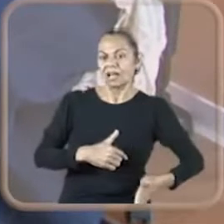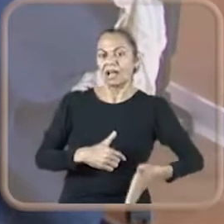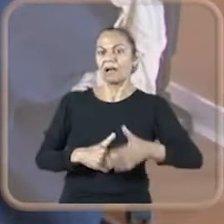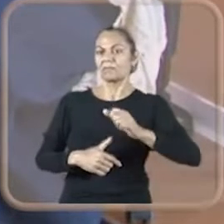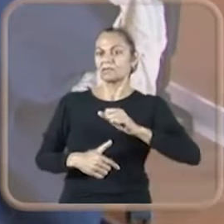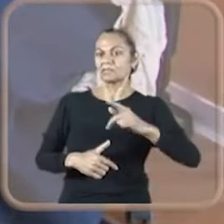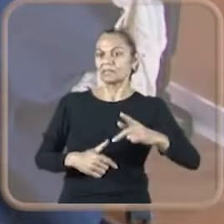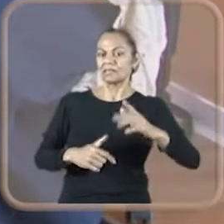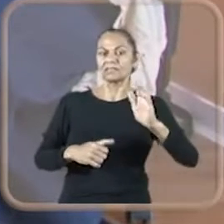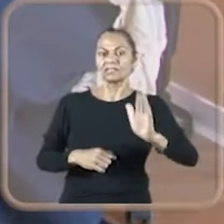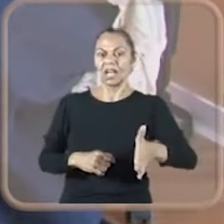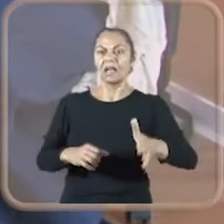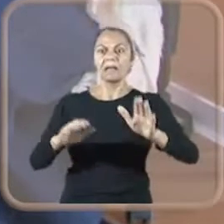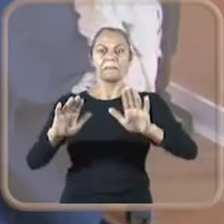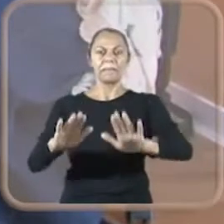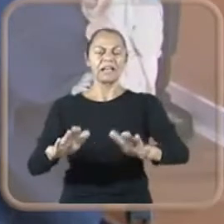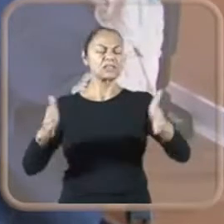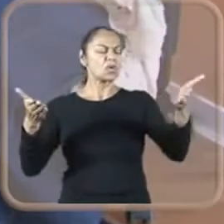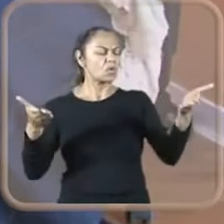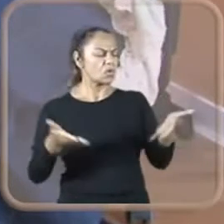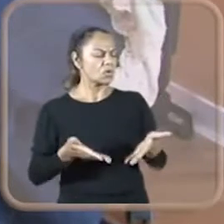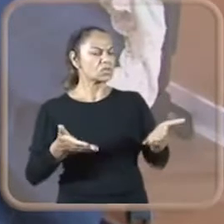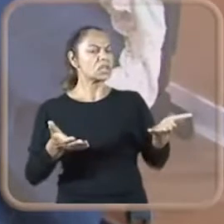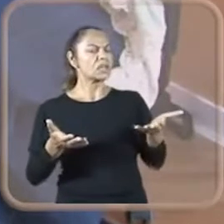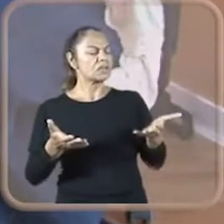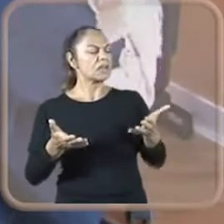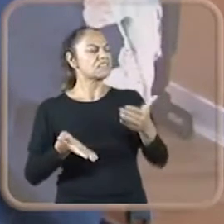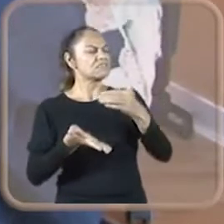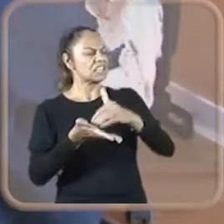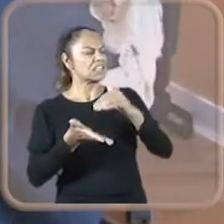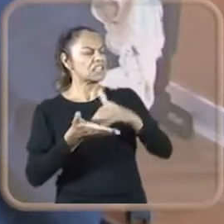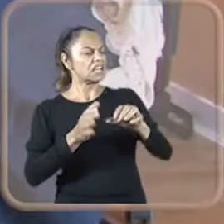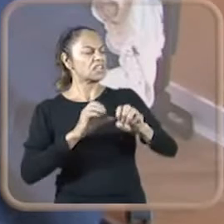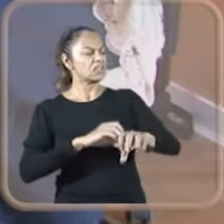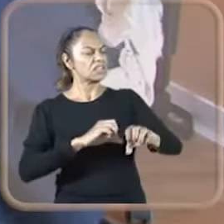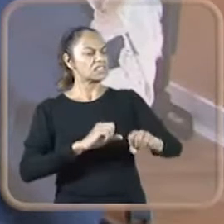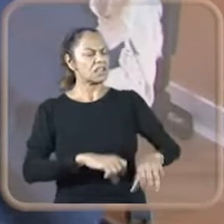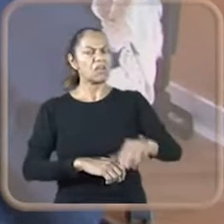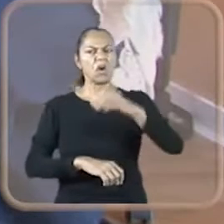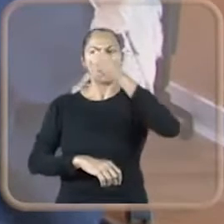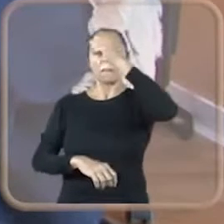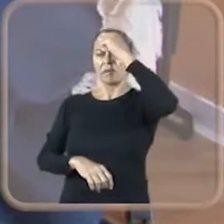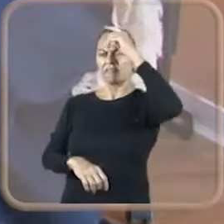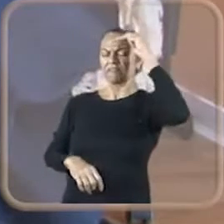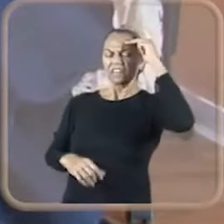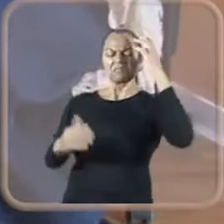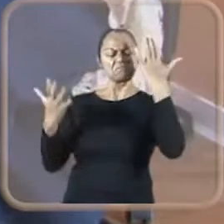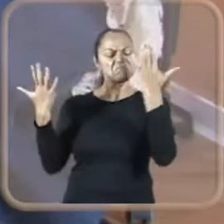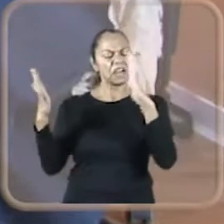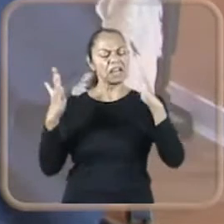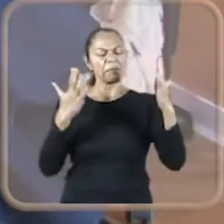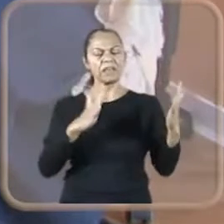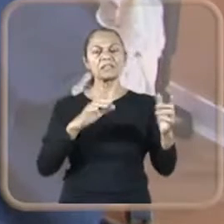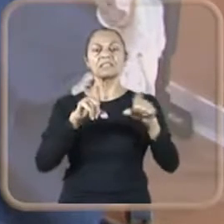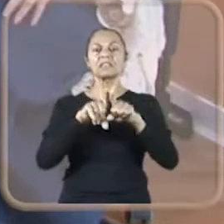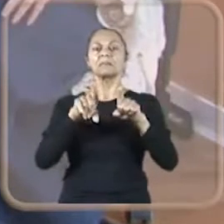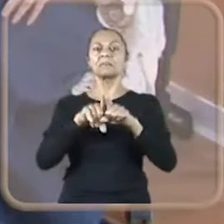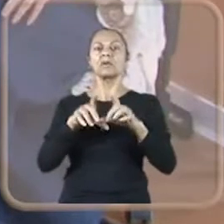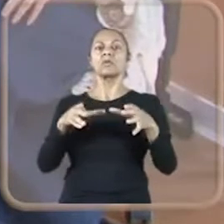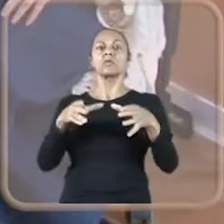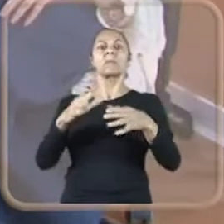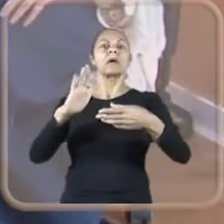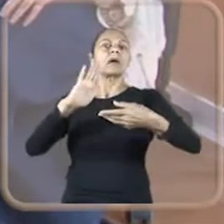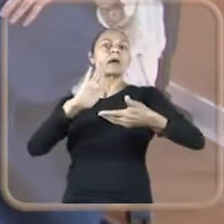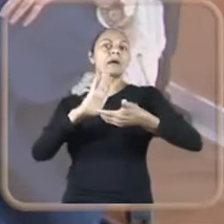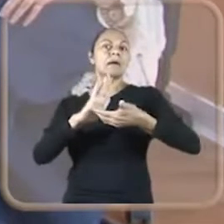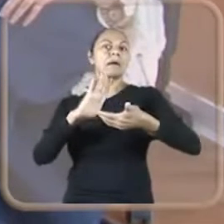pessoal, é uma coisa que é institucional. Eu queria realmente dar os parabéns a você, secretário, ao prefeito e à Câmara